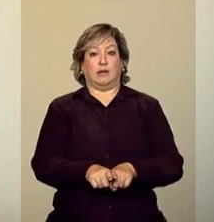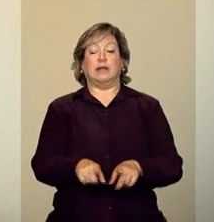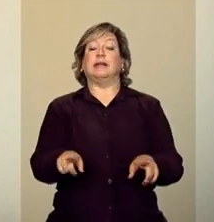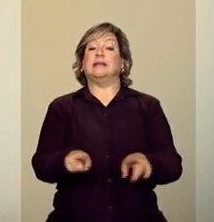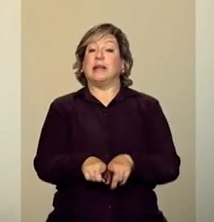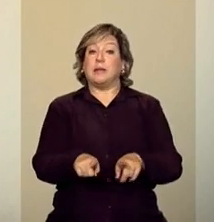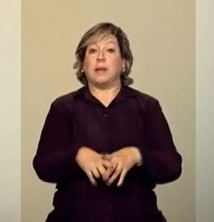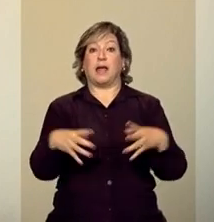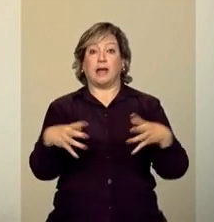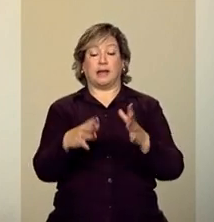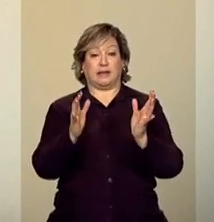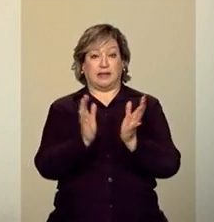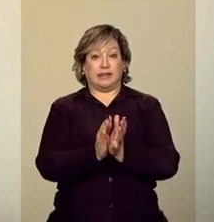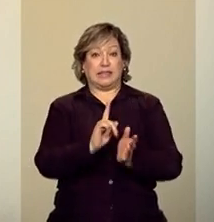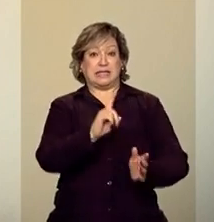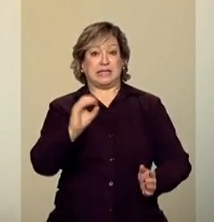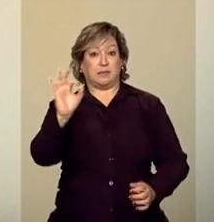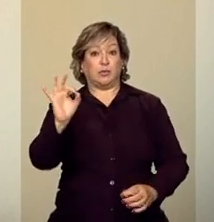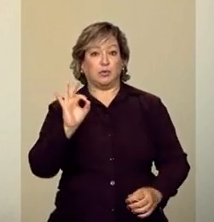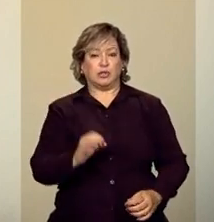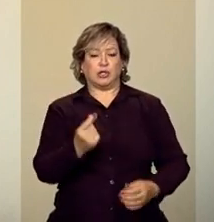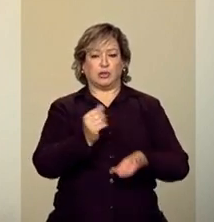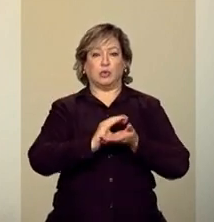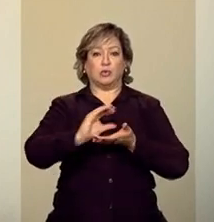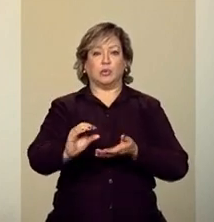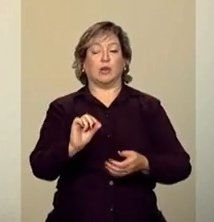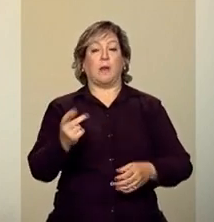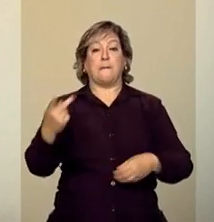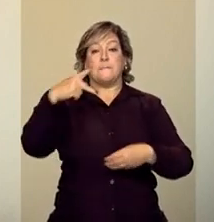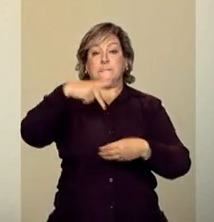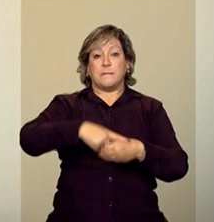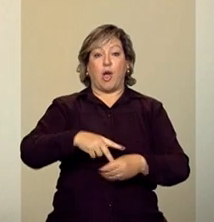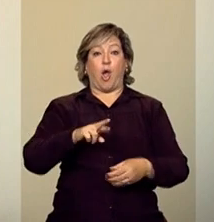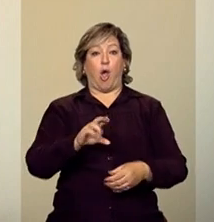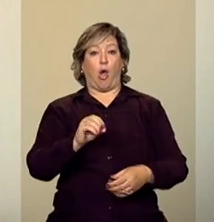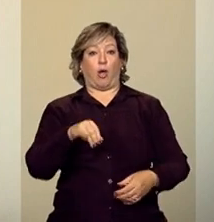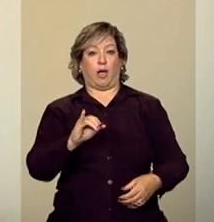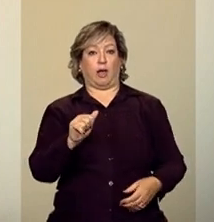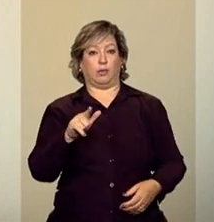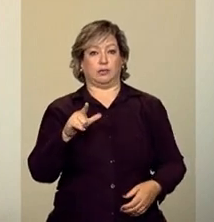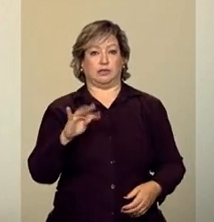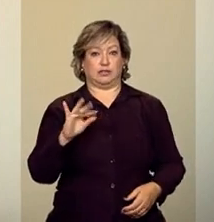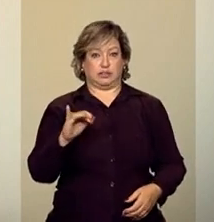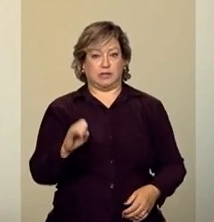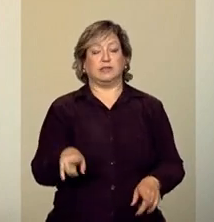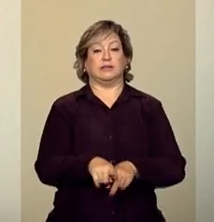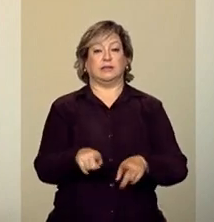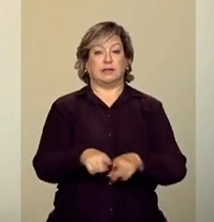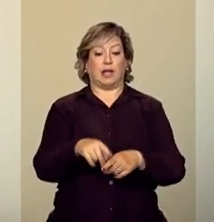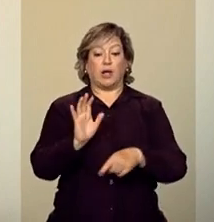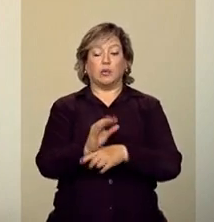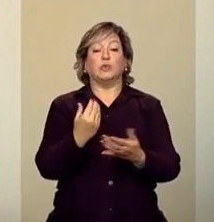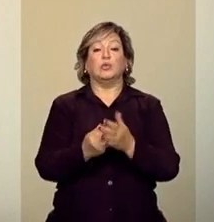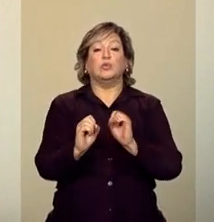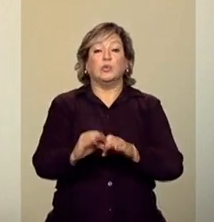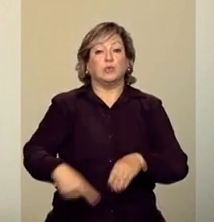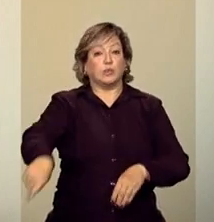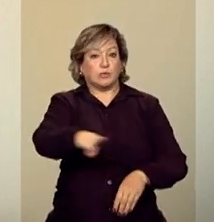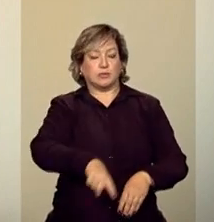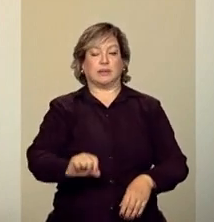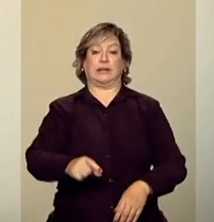destinação de 100% dos recursos do petróleo para a educação. Terceiro, trazer